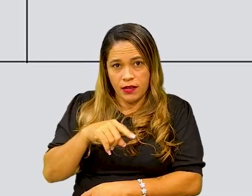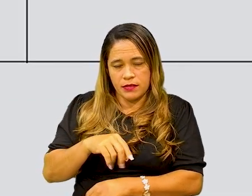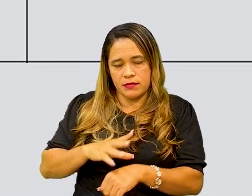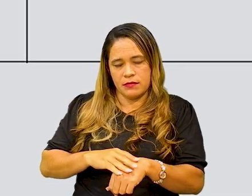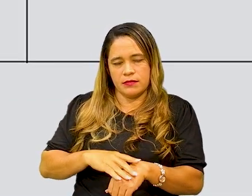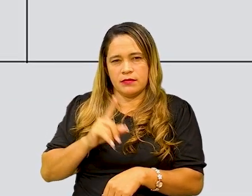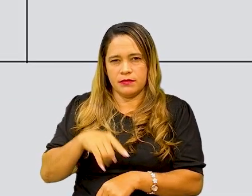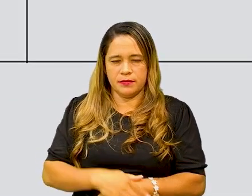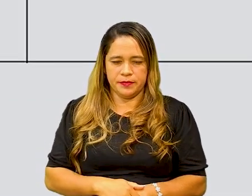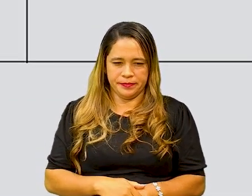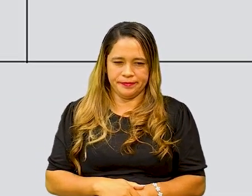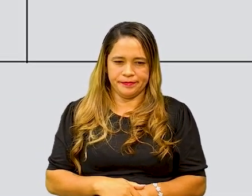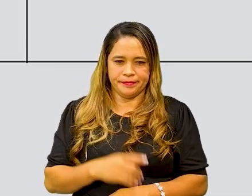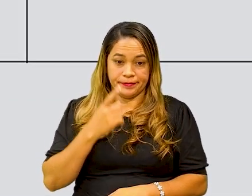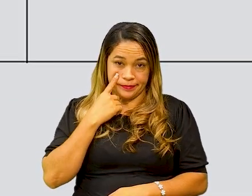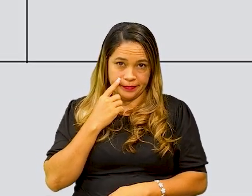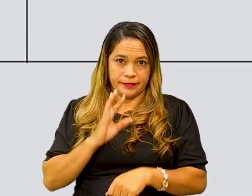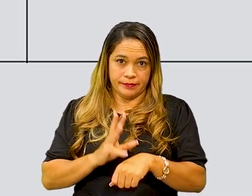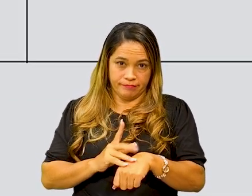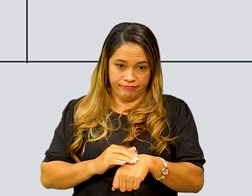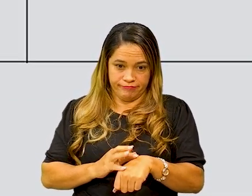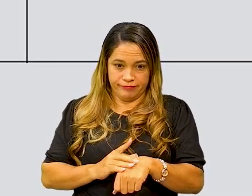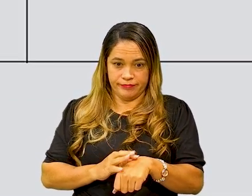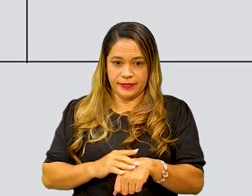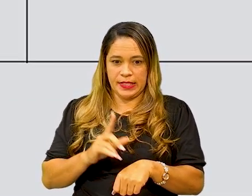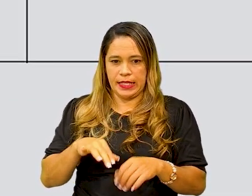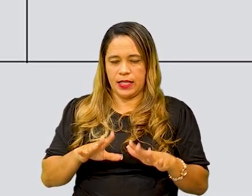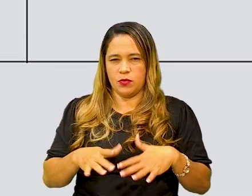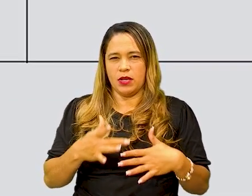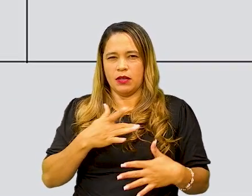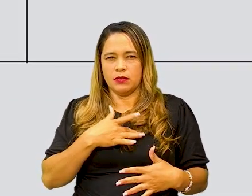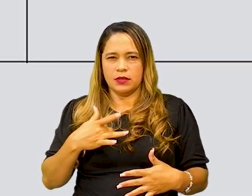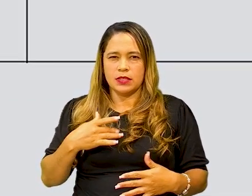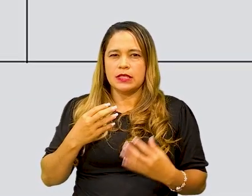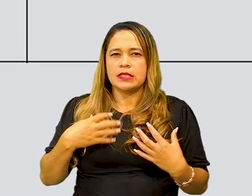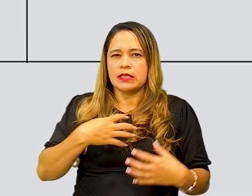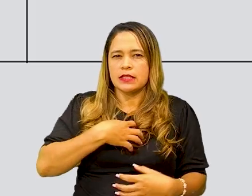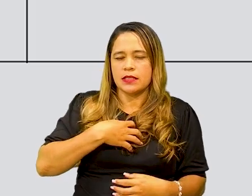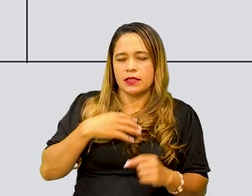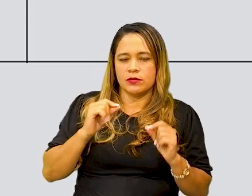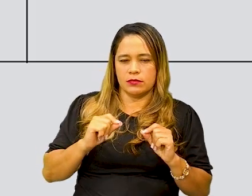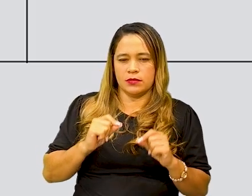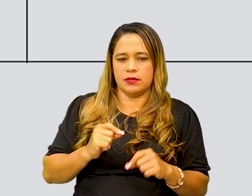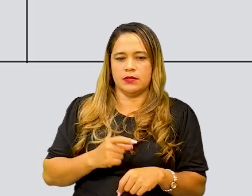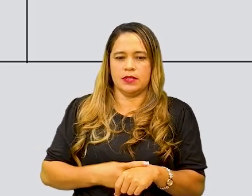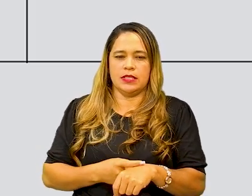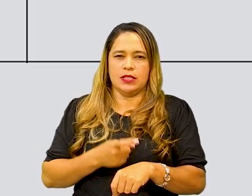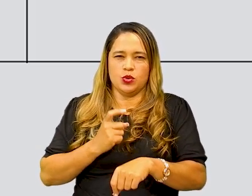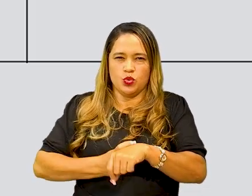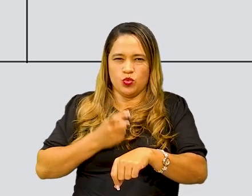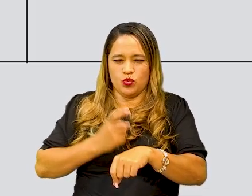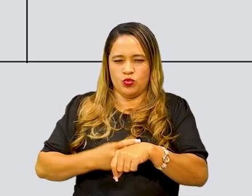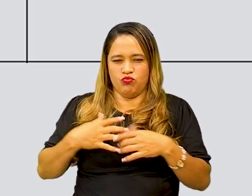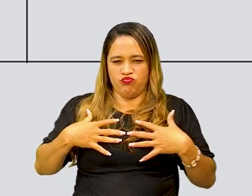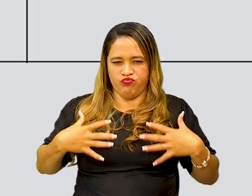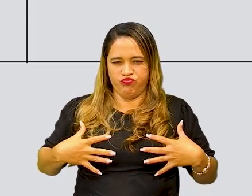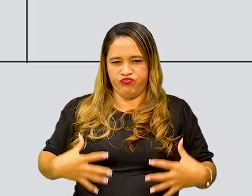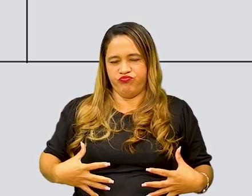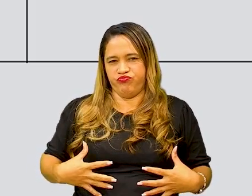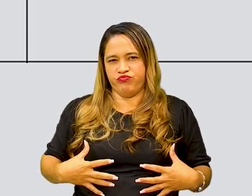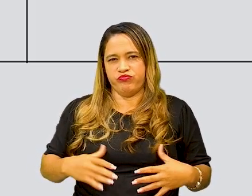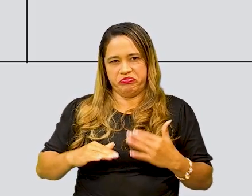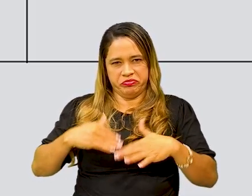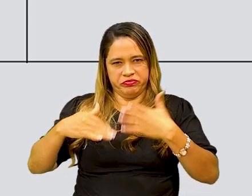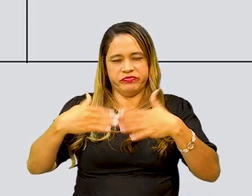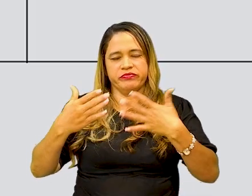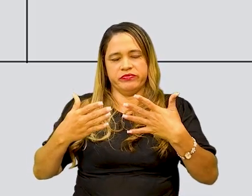para cá. Essa doença, ela tem como alguns sintomas o que a gente chama de rigidez muscular progressiva. Isso vai